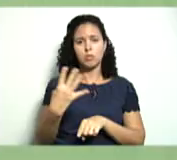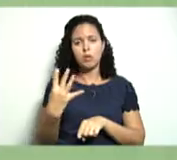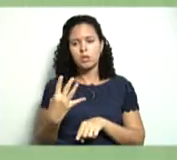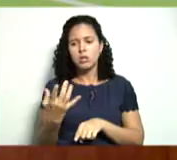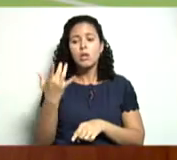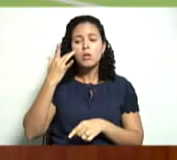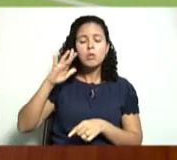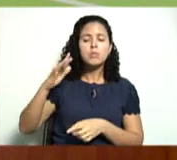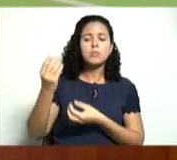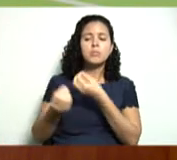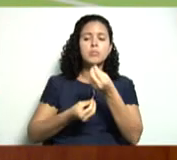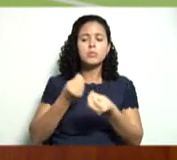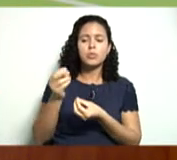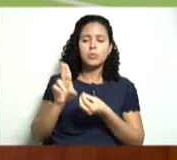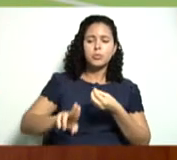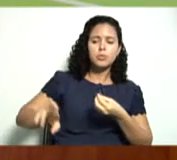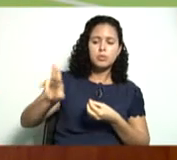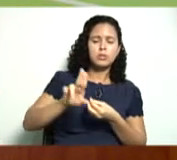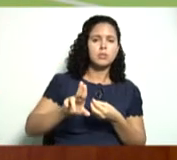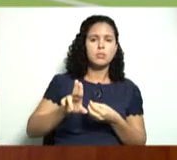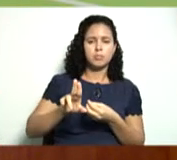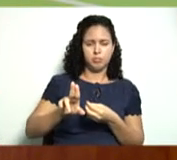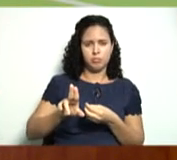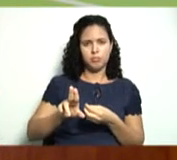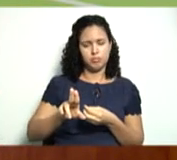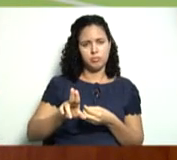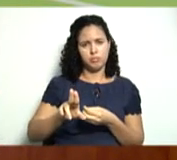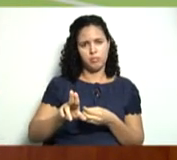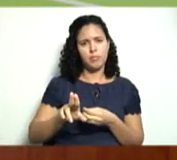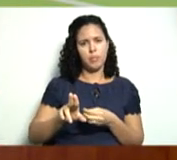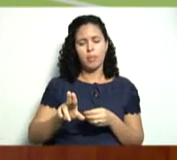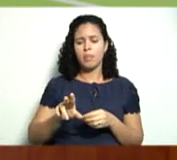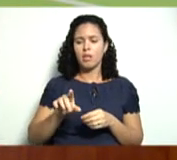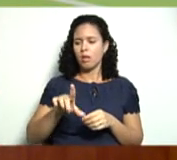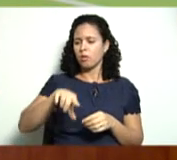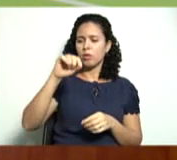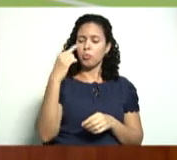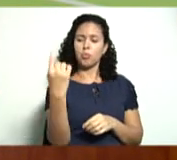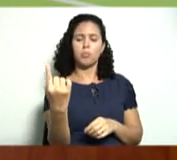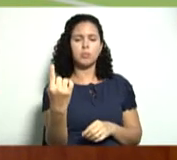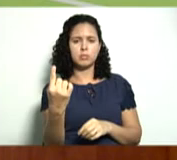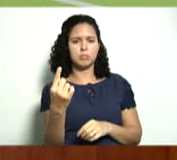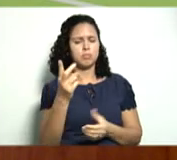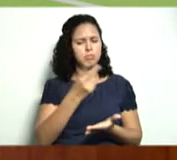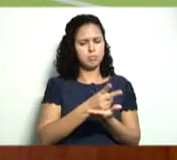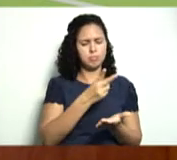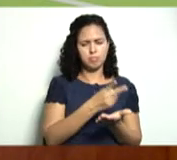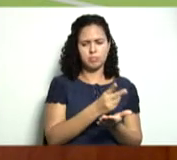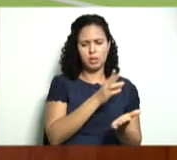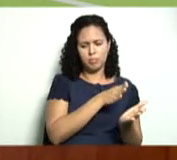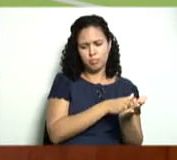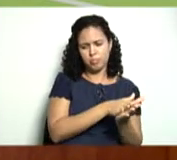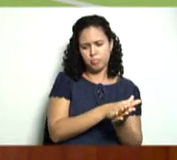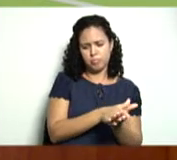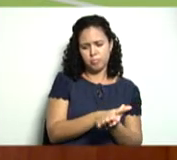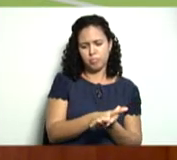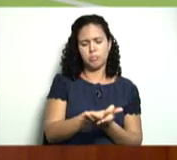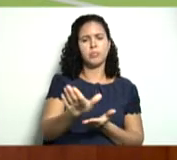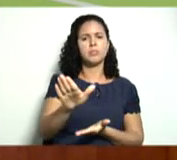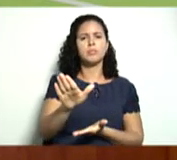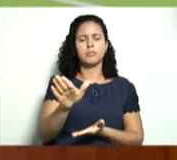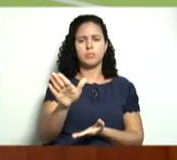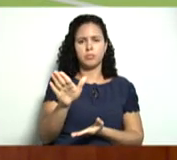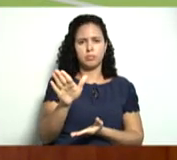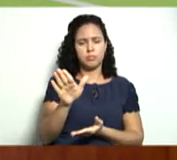acaba utilizando uma padrão nessa e pé deixando uma padrão que aquela que todas as impressões que você pedir vai sair aquela